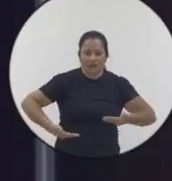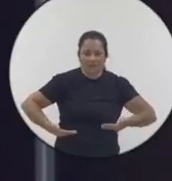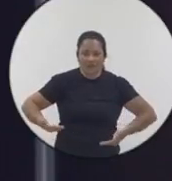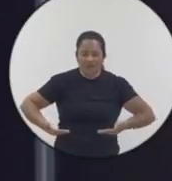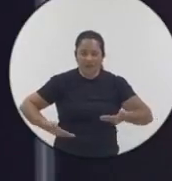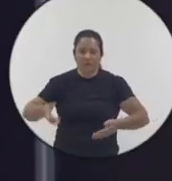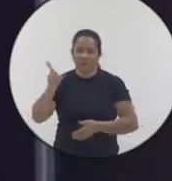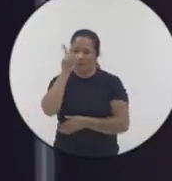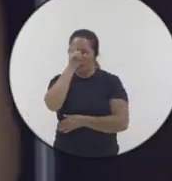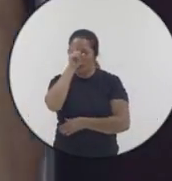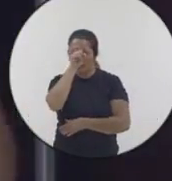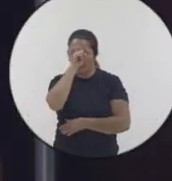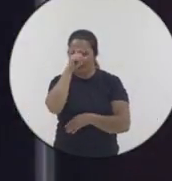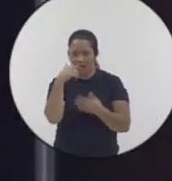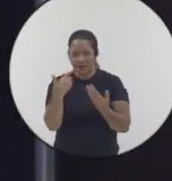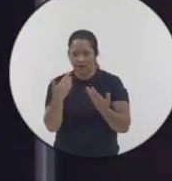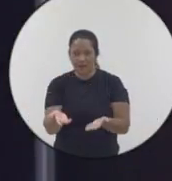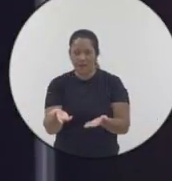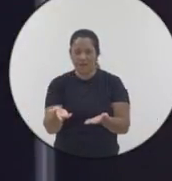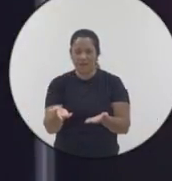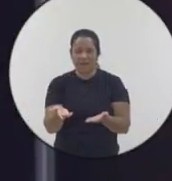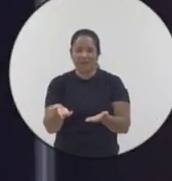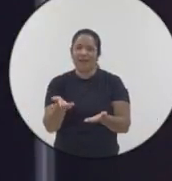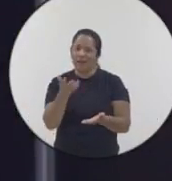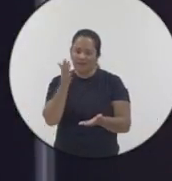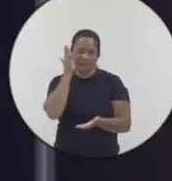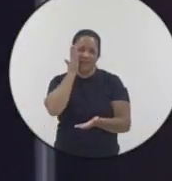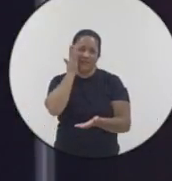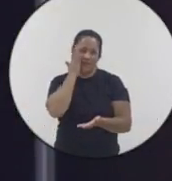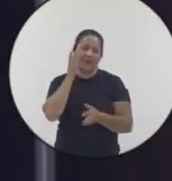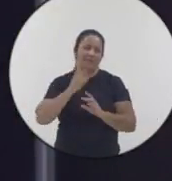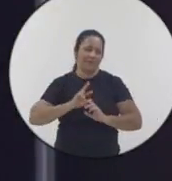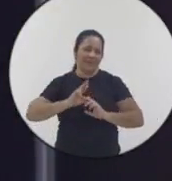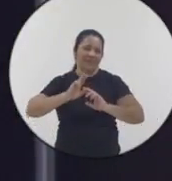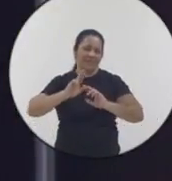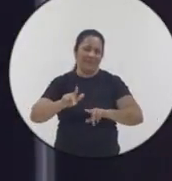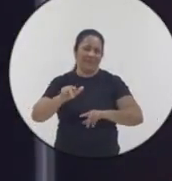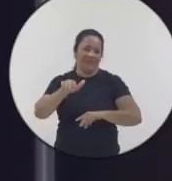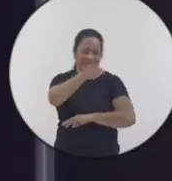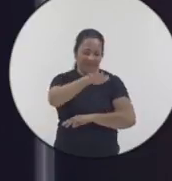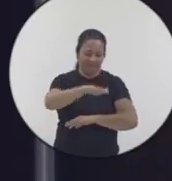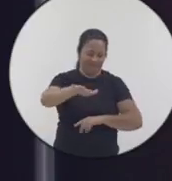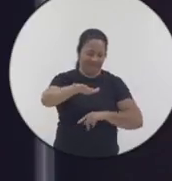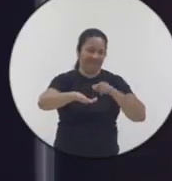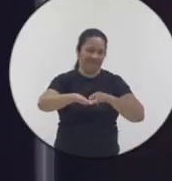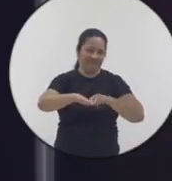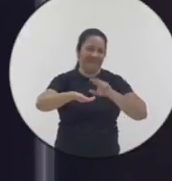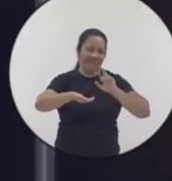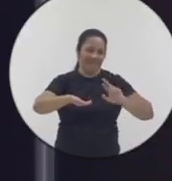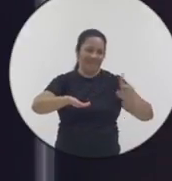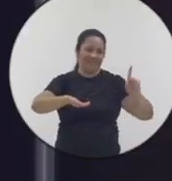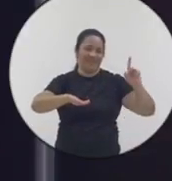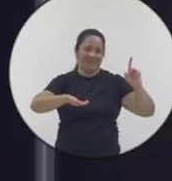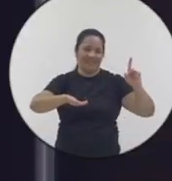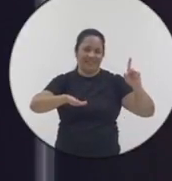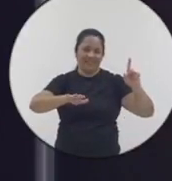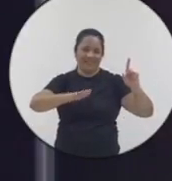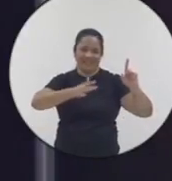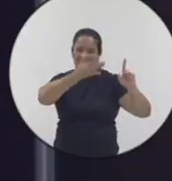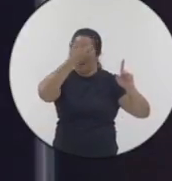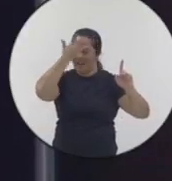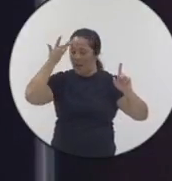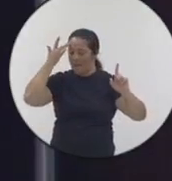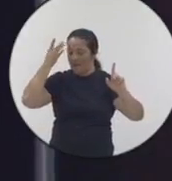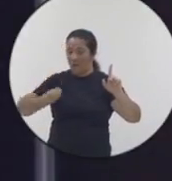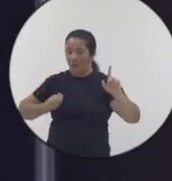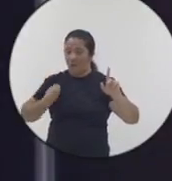que possam acompanhar aquele momento. A gente sabe que é muito diferente o cenário de quando uma pessoa, na sua adolescência, acha diversos